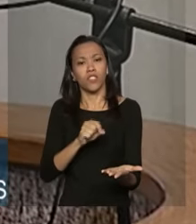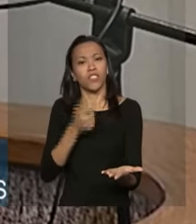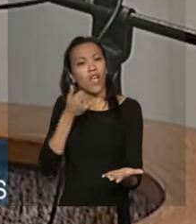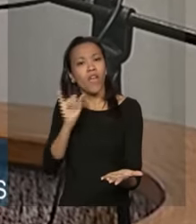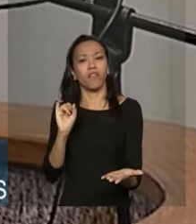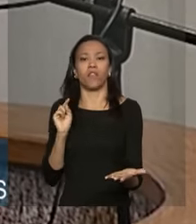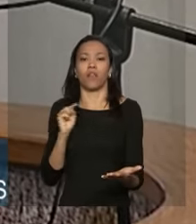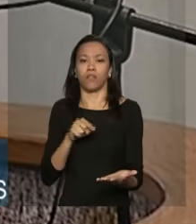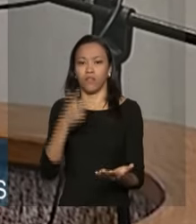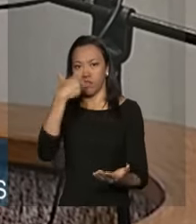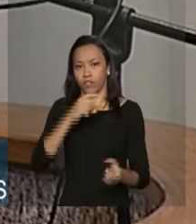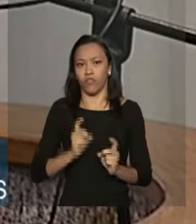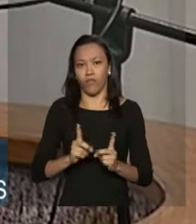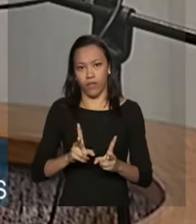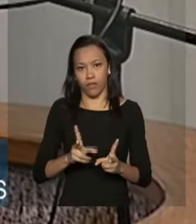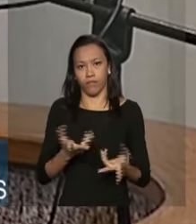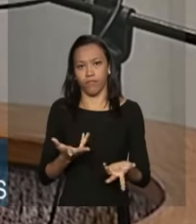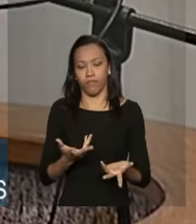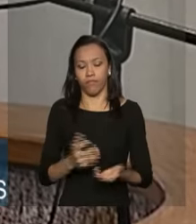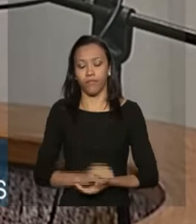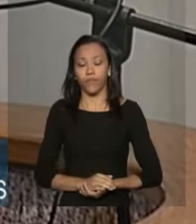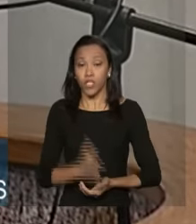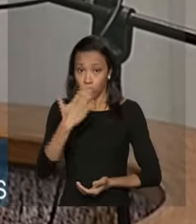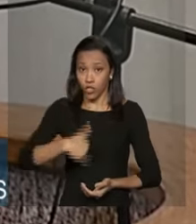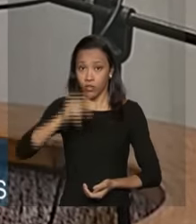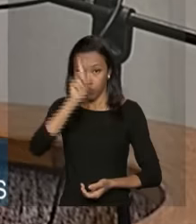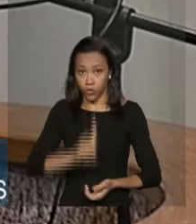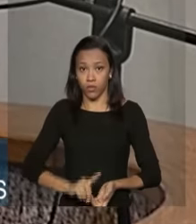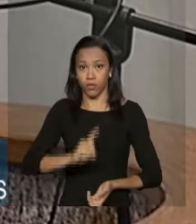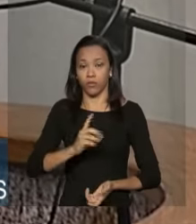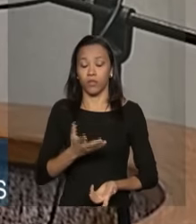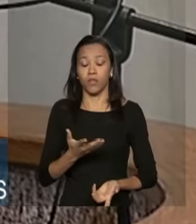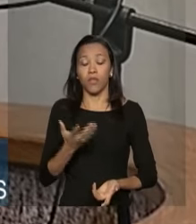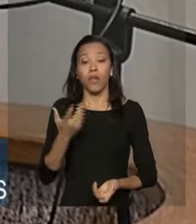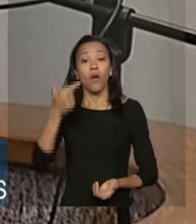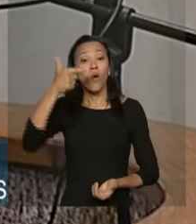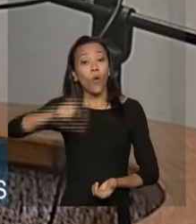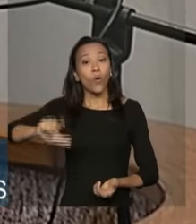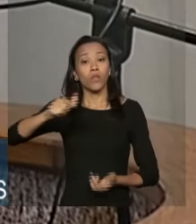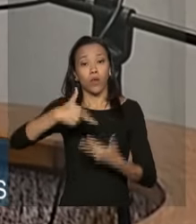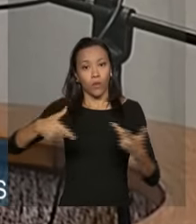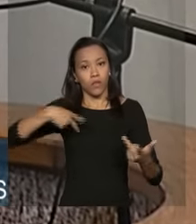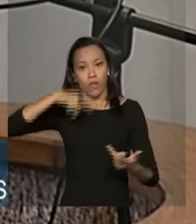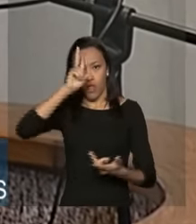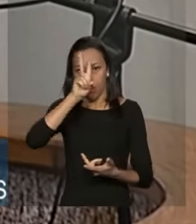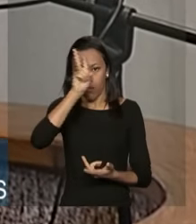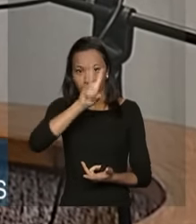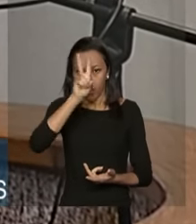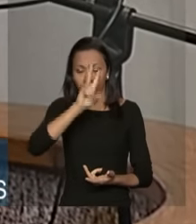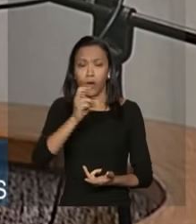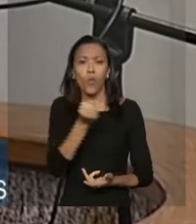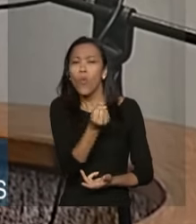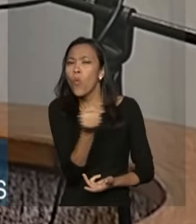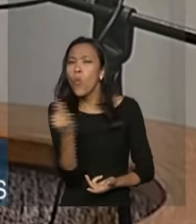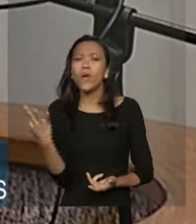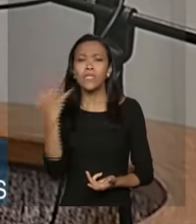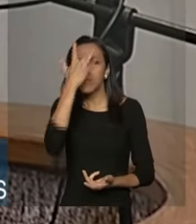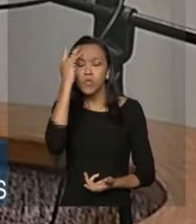de direitos humanos Vale lembrar ainda que uma coisa é falar da quantidade de vítimas